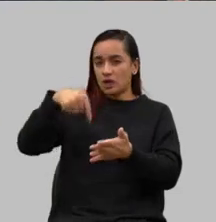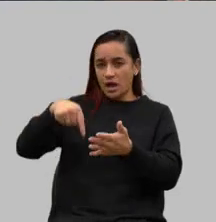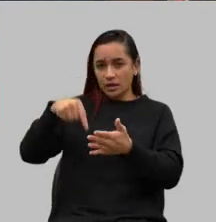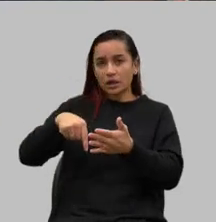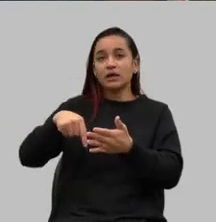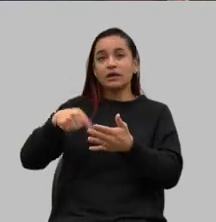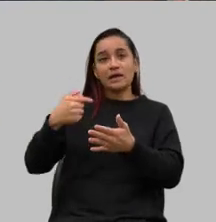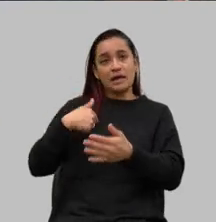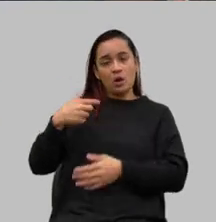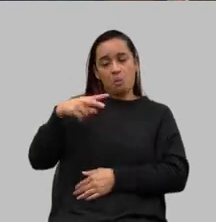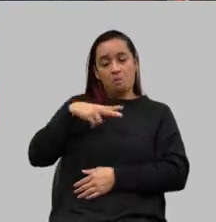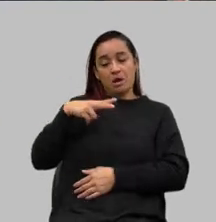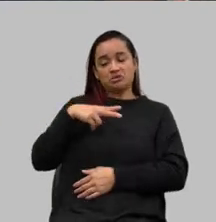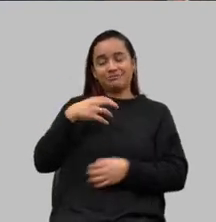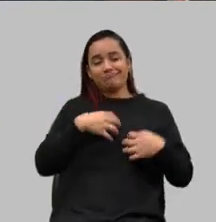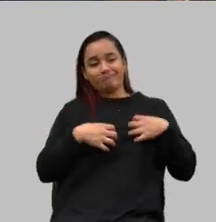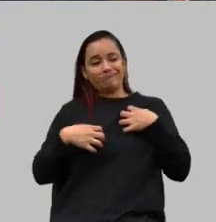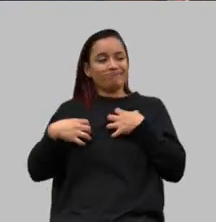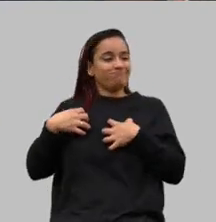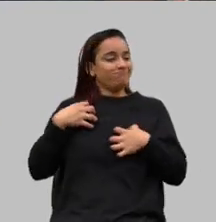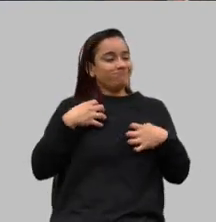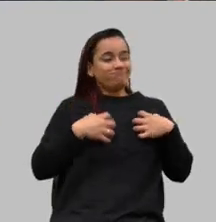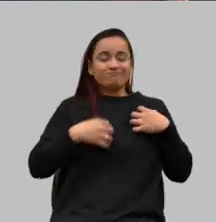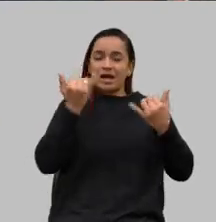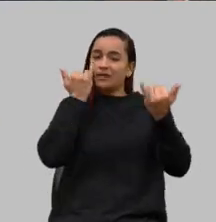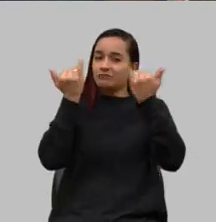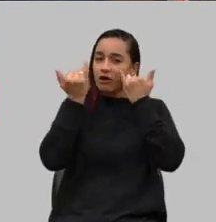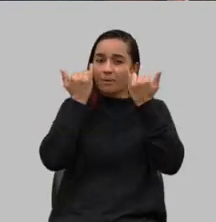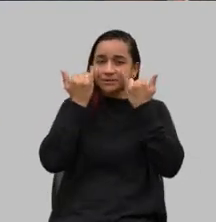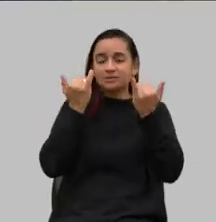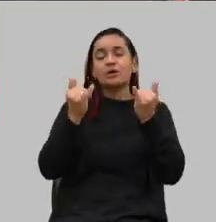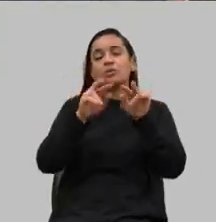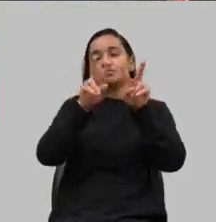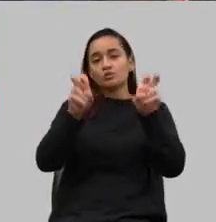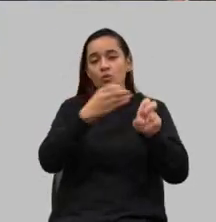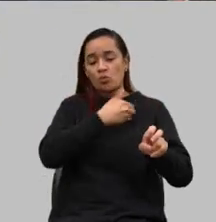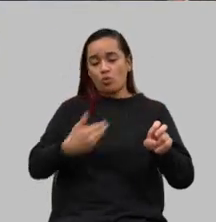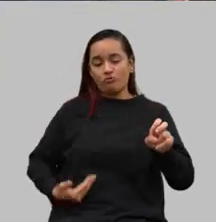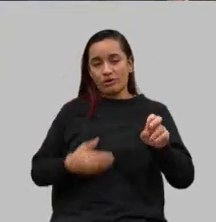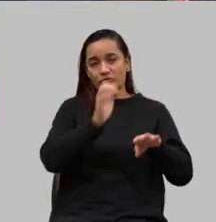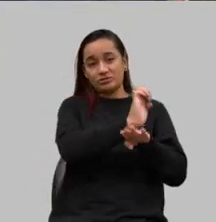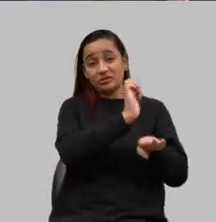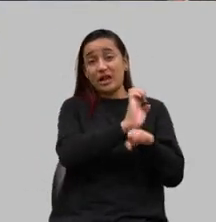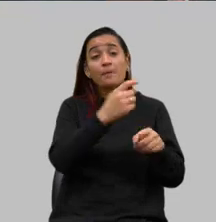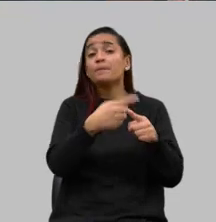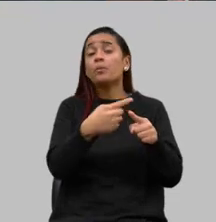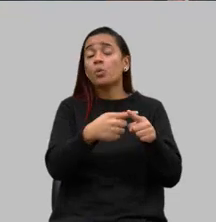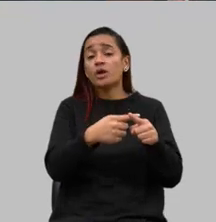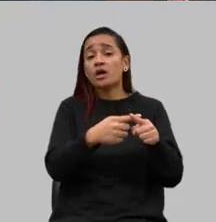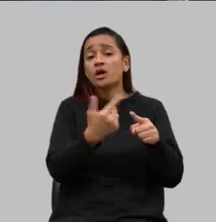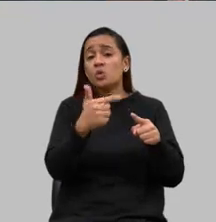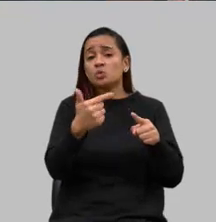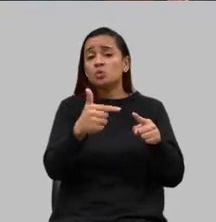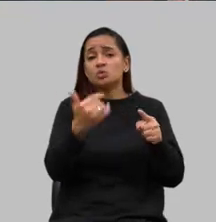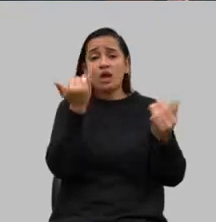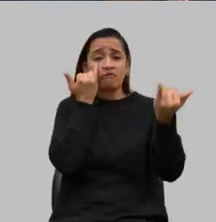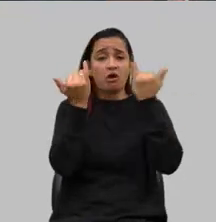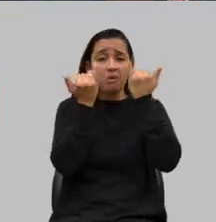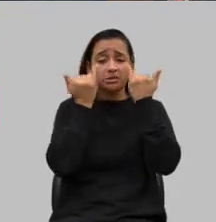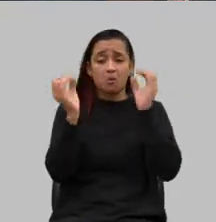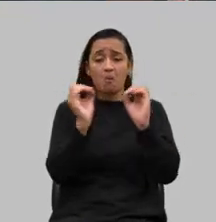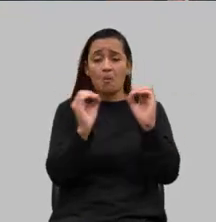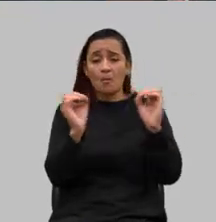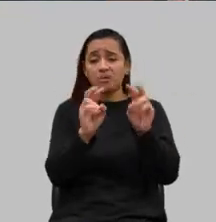saí bastante insatisfeita com os dados do Governo do Estado porque não trouxe né informações mais